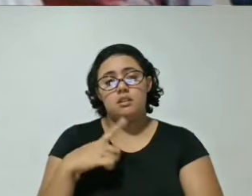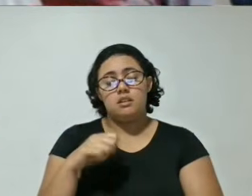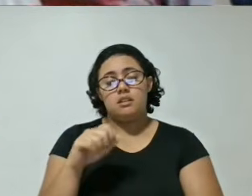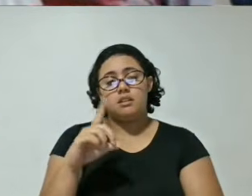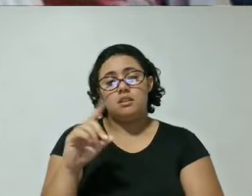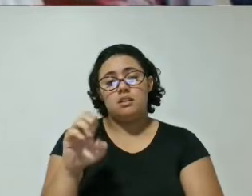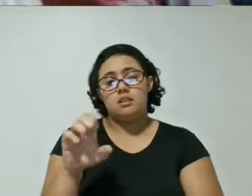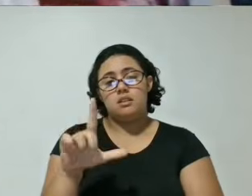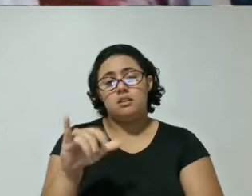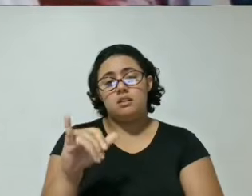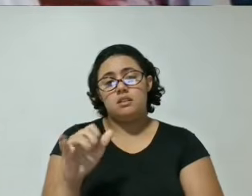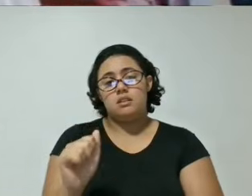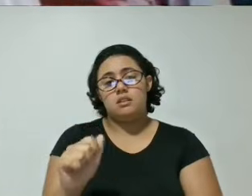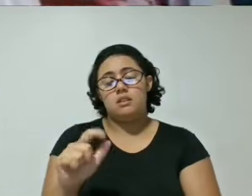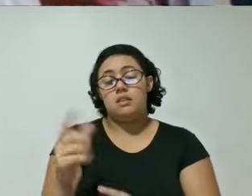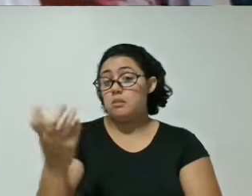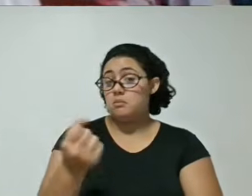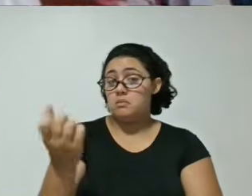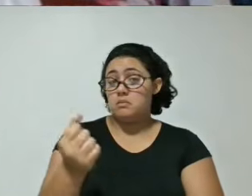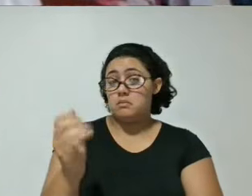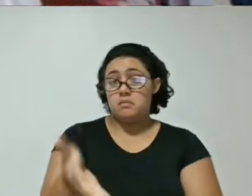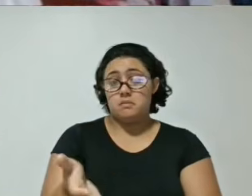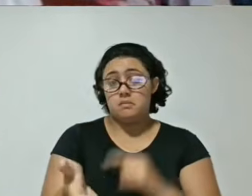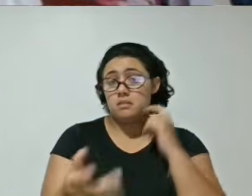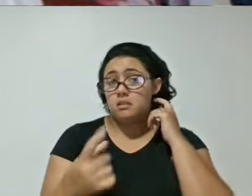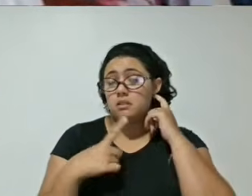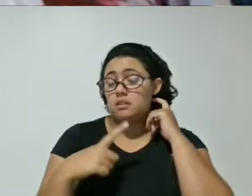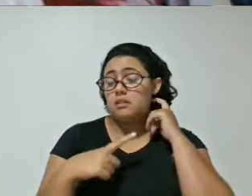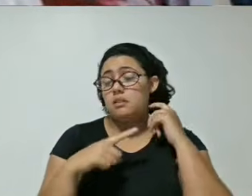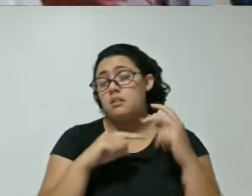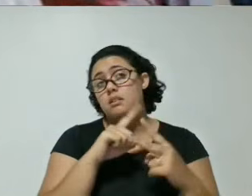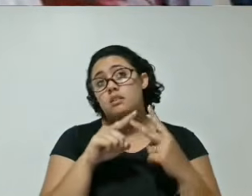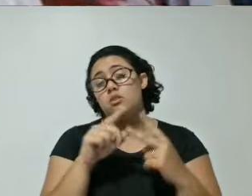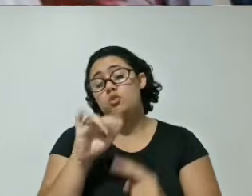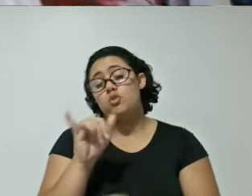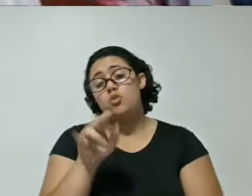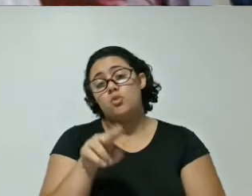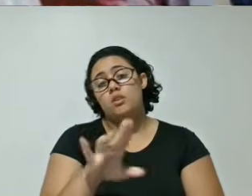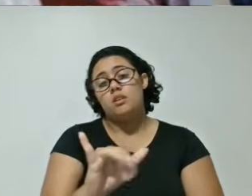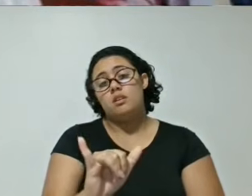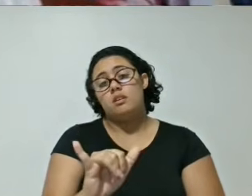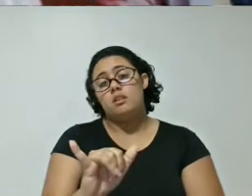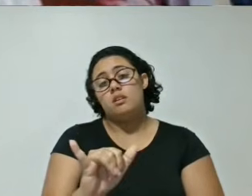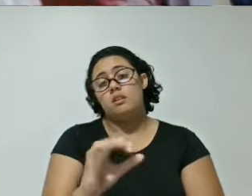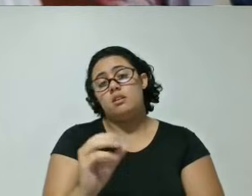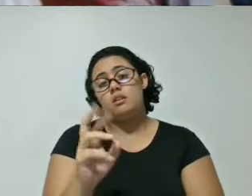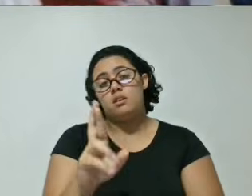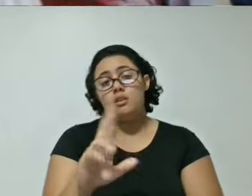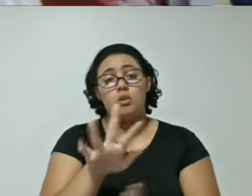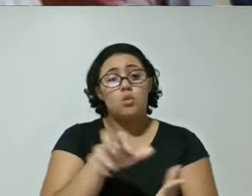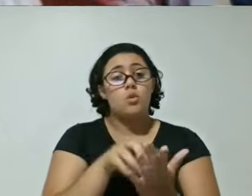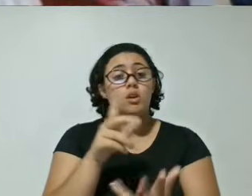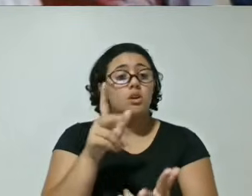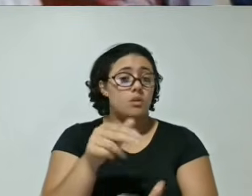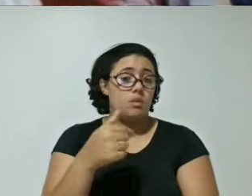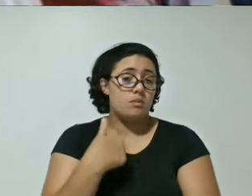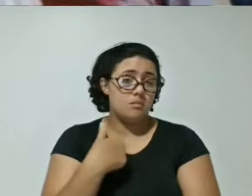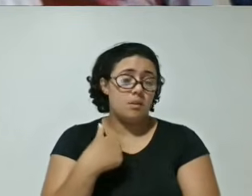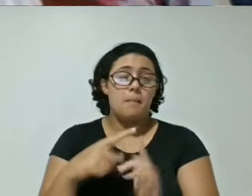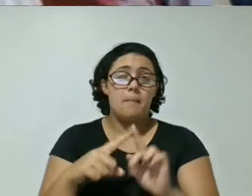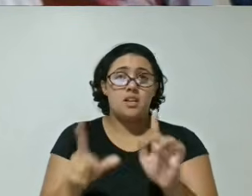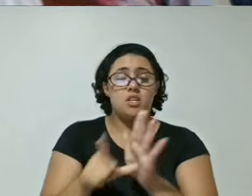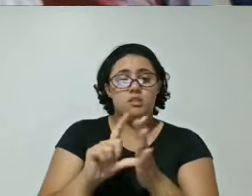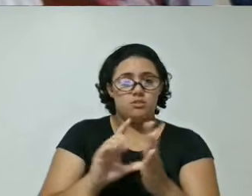se aposentou, né? E tinha o Júnior, que era do mesmo concurso que eu, que chegou um pouco antes de mim. Chegou um